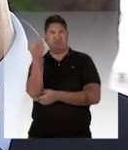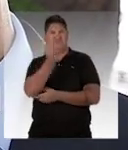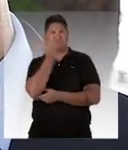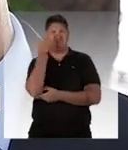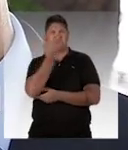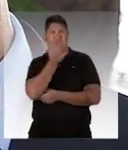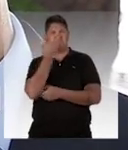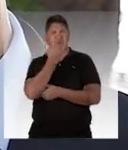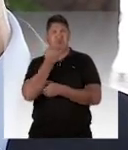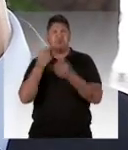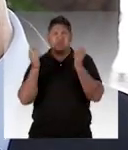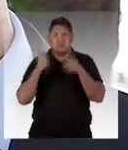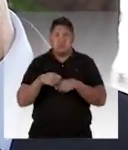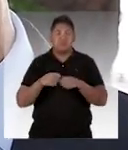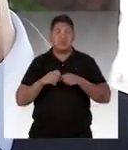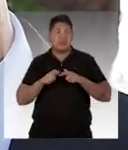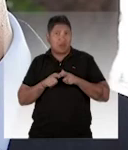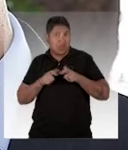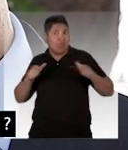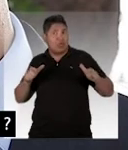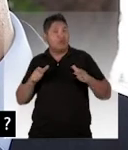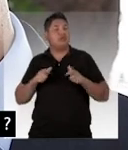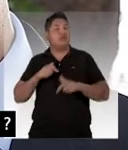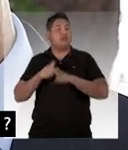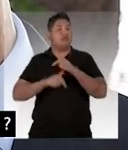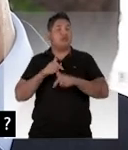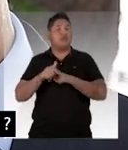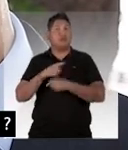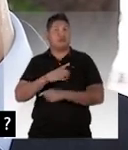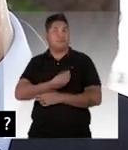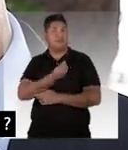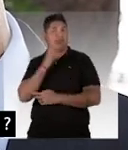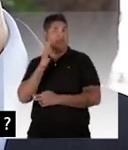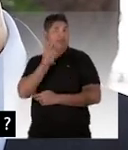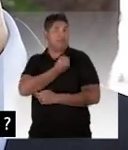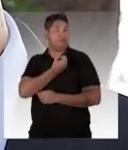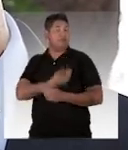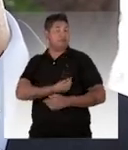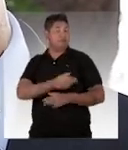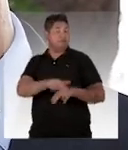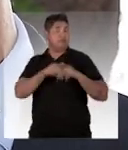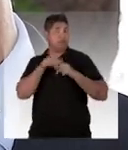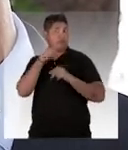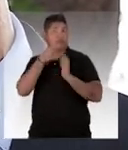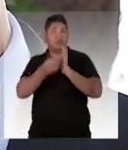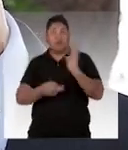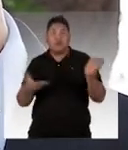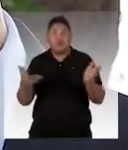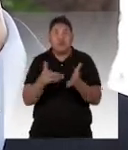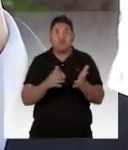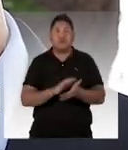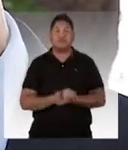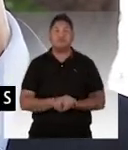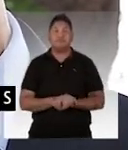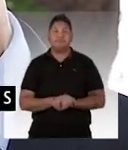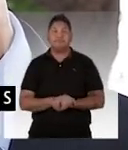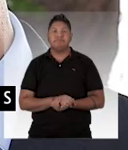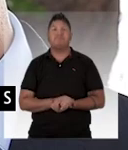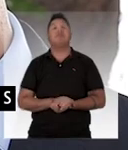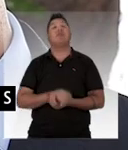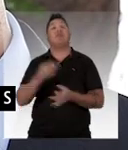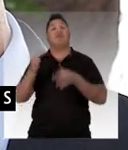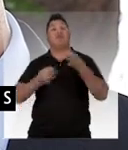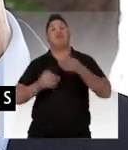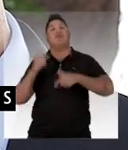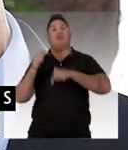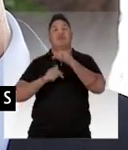plenamente esses 3 requisitos, de modo que ele foi aprovado por unanimidade, né? Então nós sabemos a importância, a grandiosidade dos